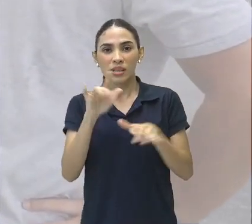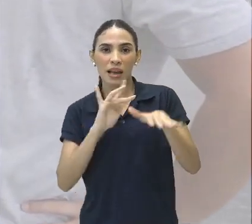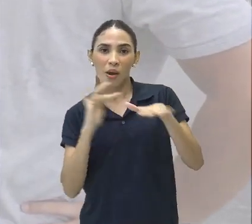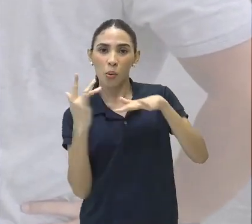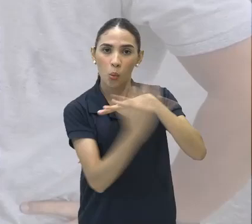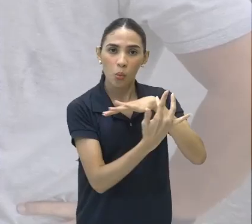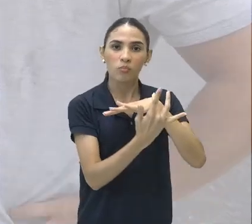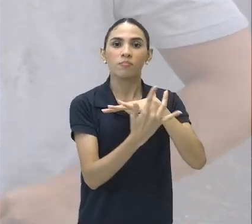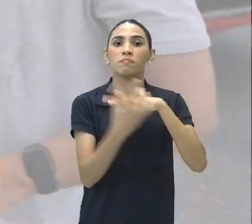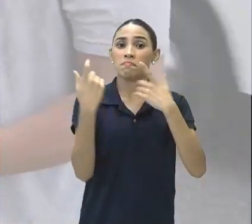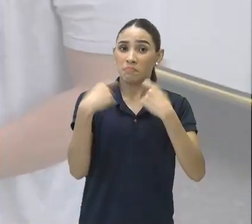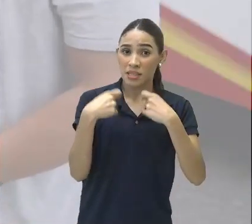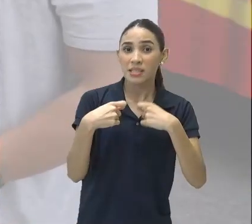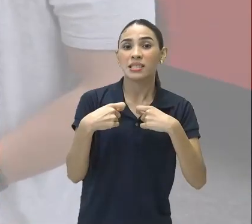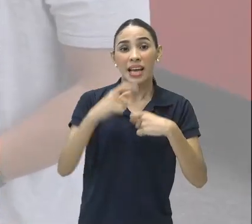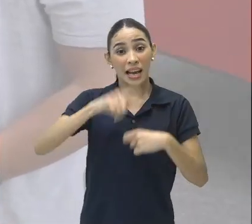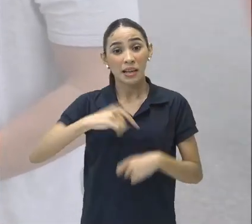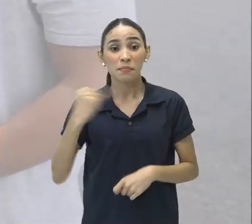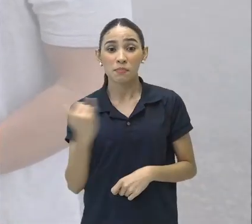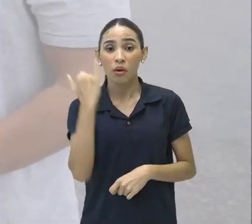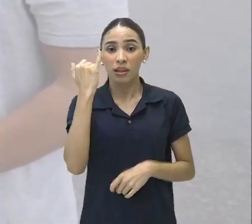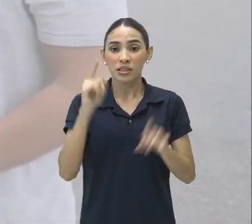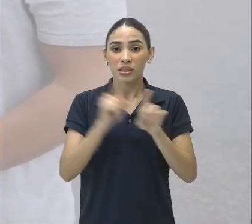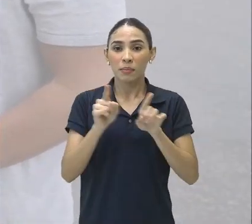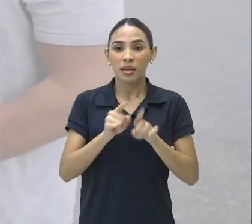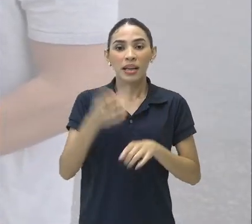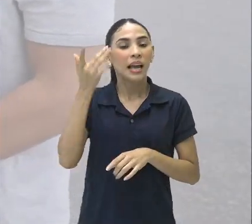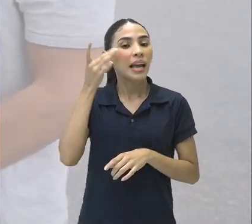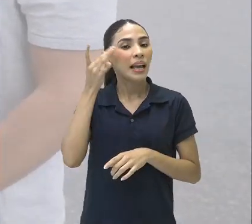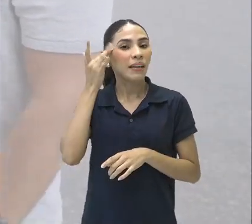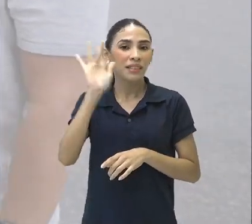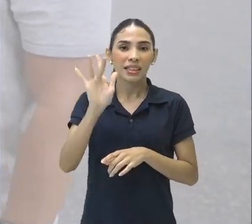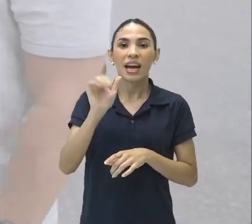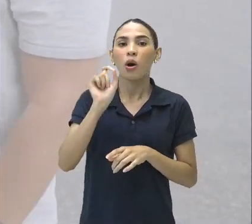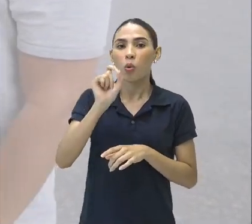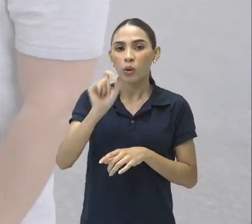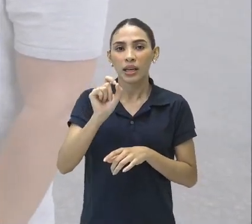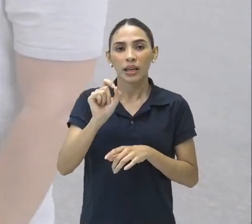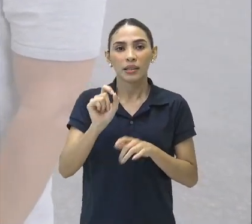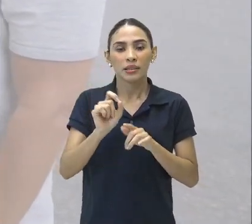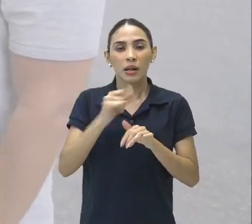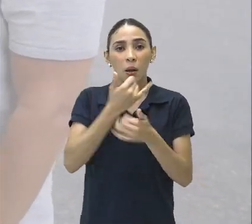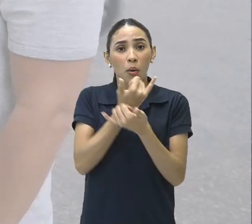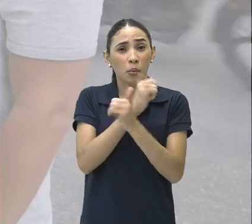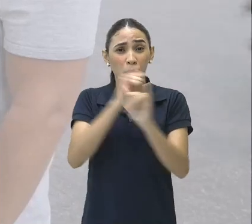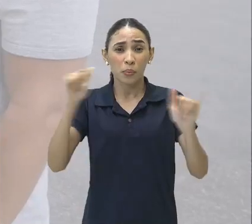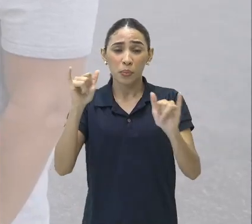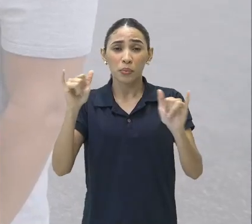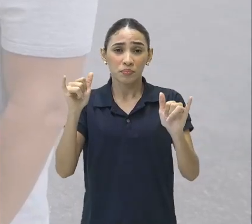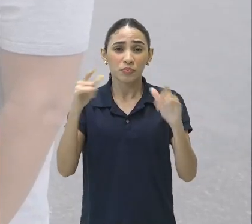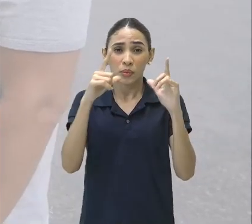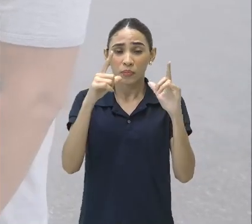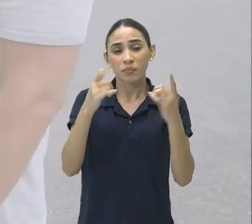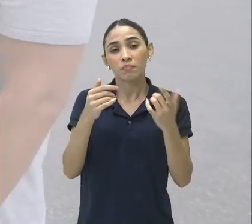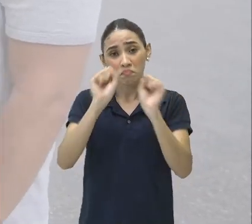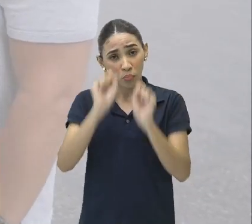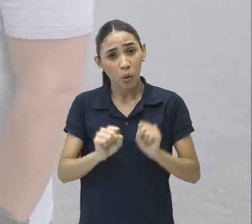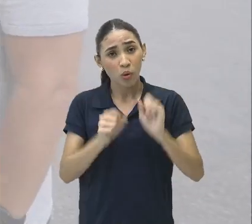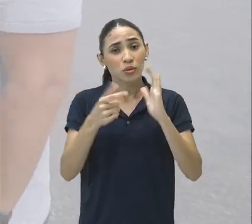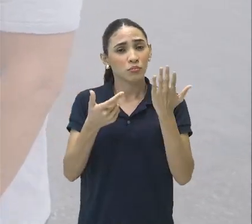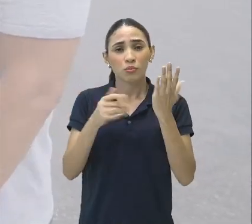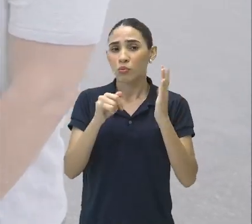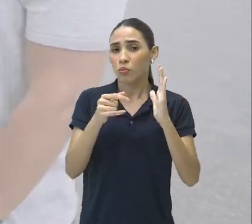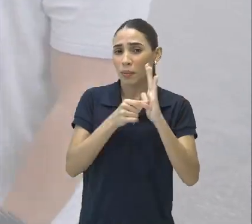você pode ter no momento é muito importante. Para não gerar um trabalho muito maior na divulgação, você pode ter uma plataforma que